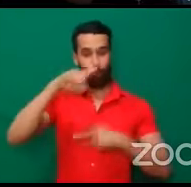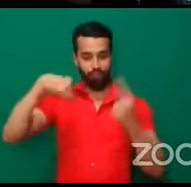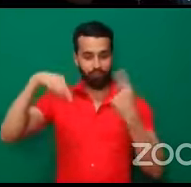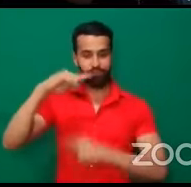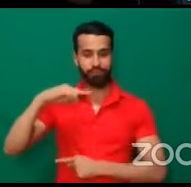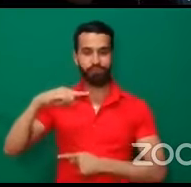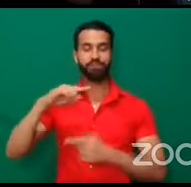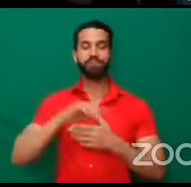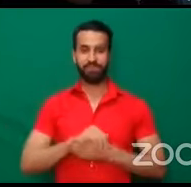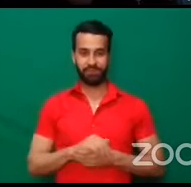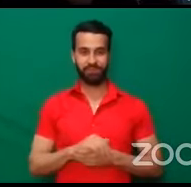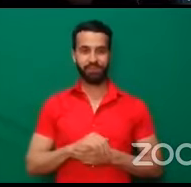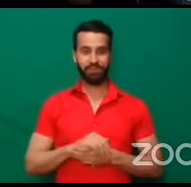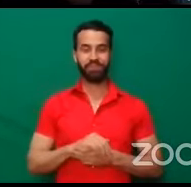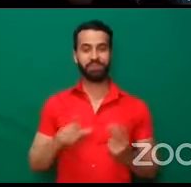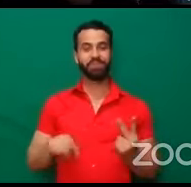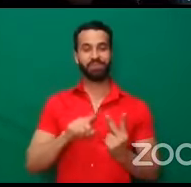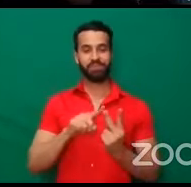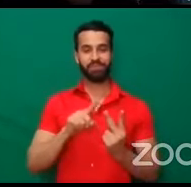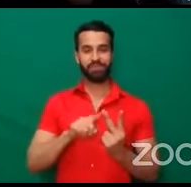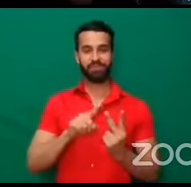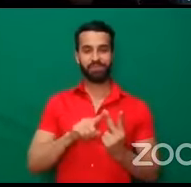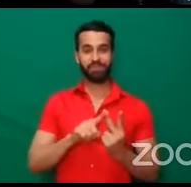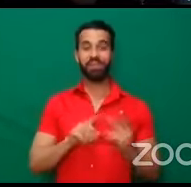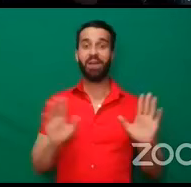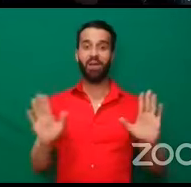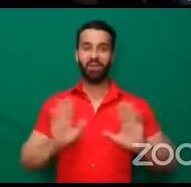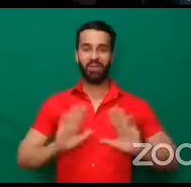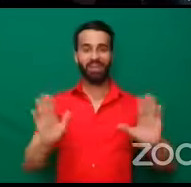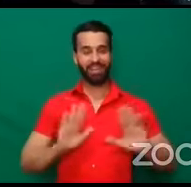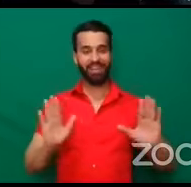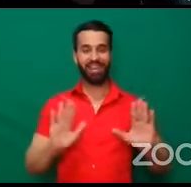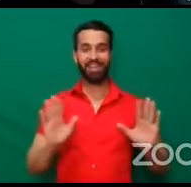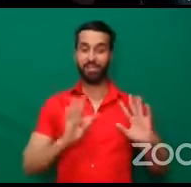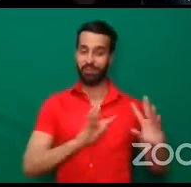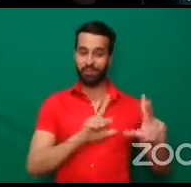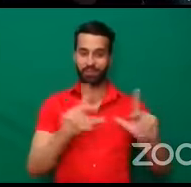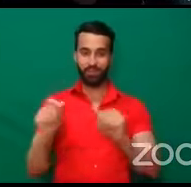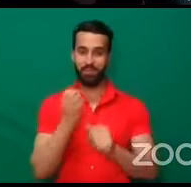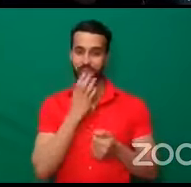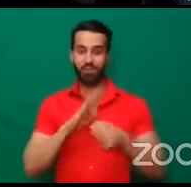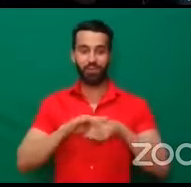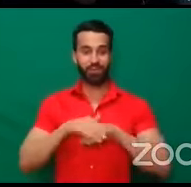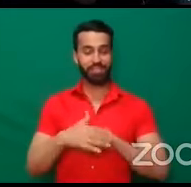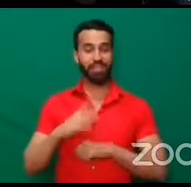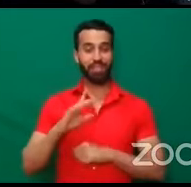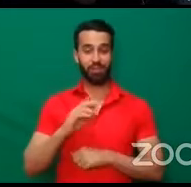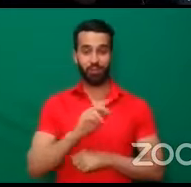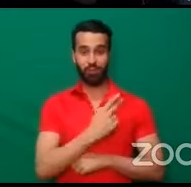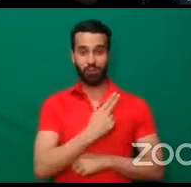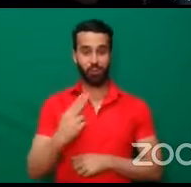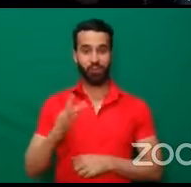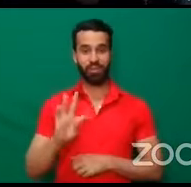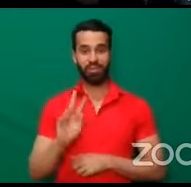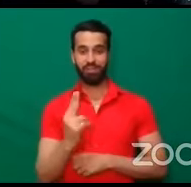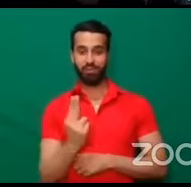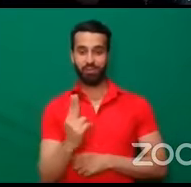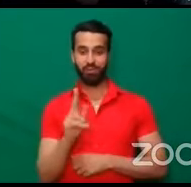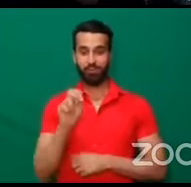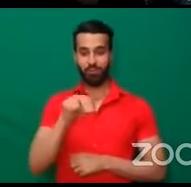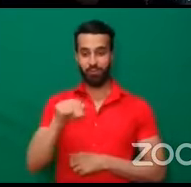Maravilhoso, por favor, Tuane. Olá, todo mundo, boa noite. Meu nome é Tuane, eu dirigi e escrevi o filme